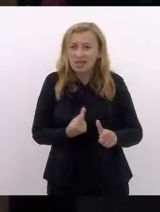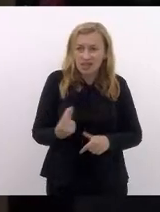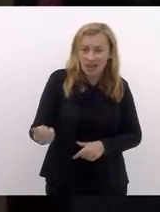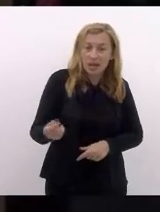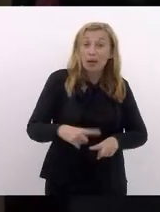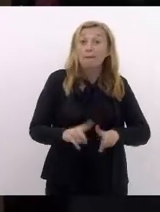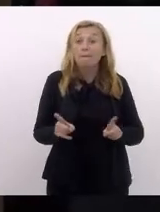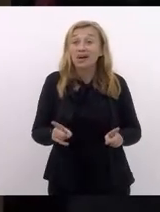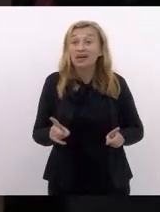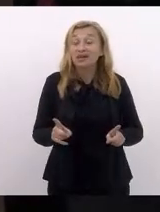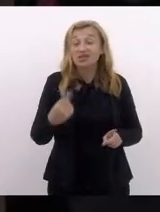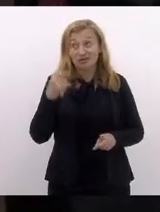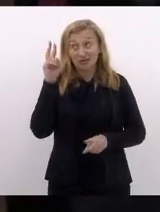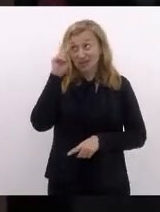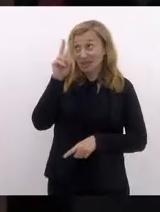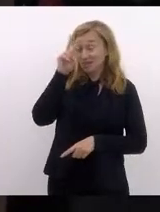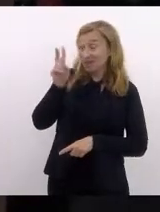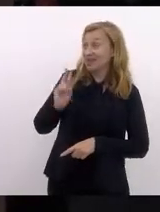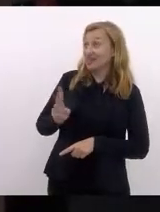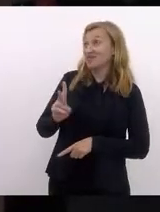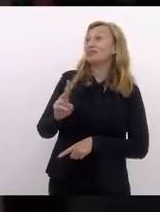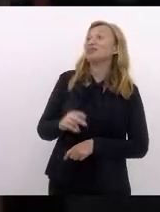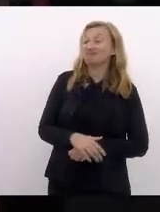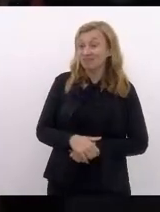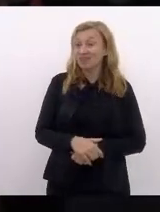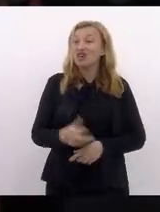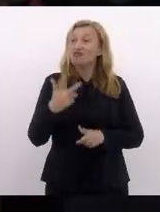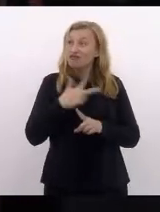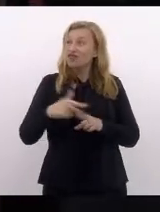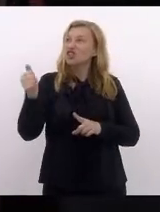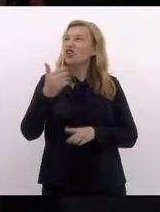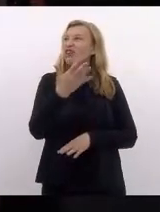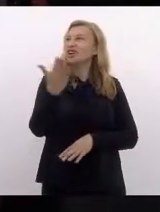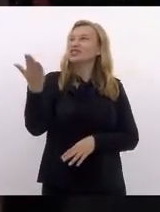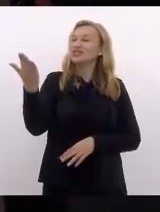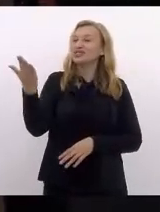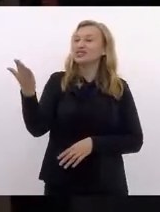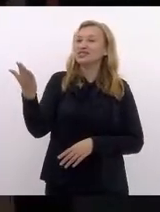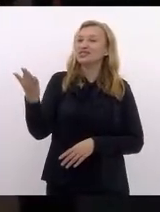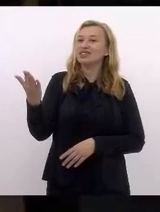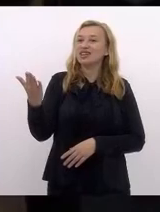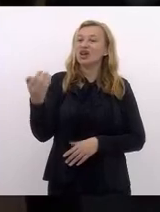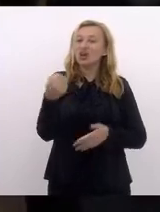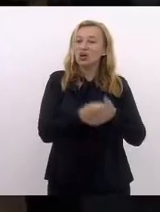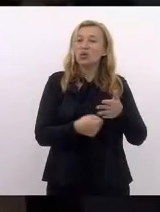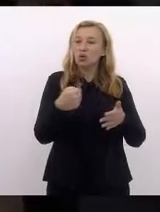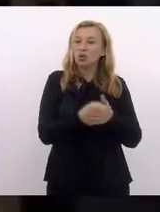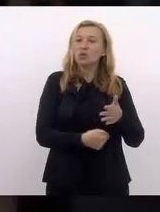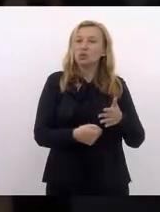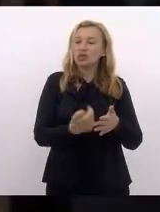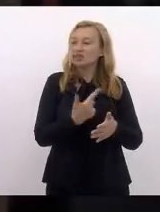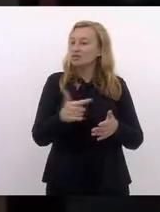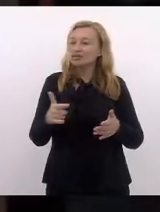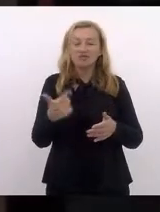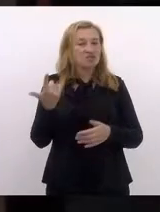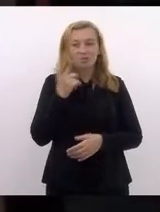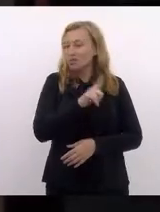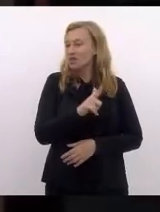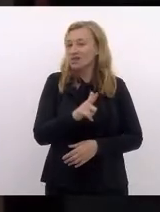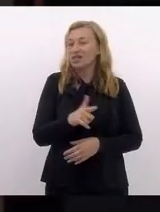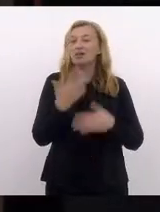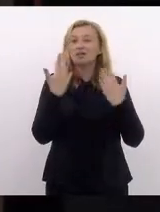e a gente tem que lembrar disso tempo todo Vitória de vocês sem luz e a gente não consegue